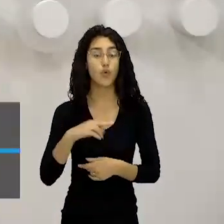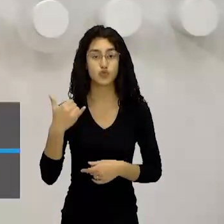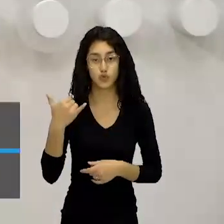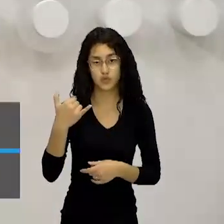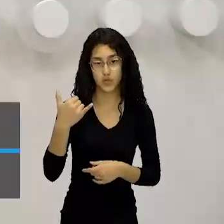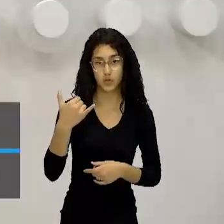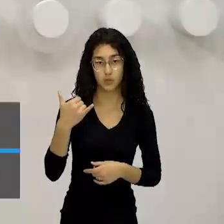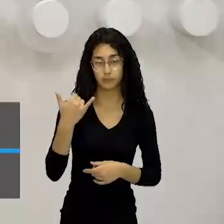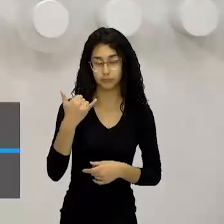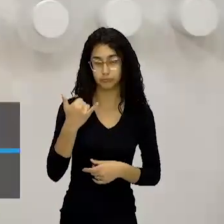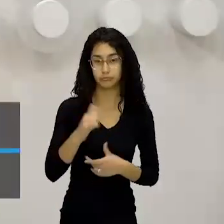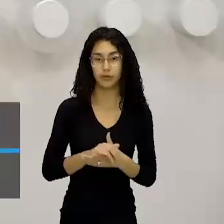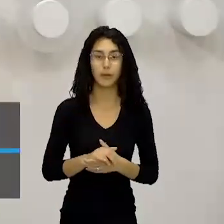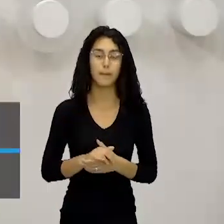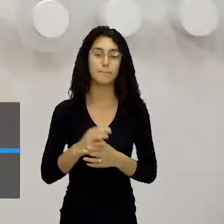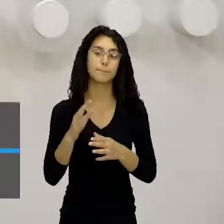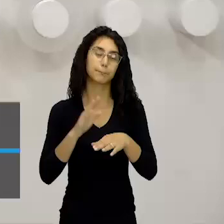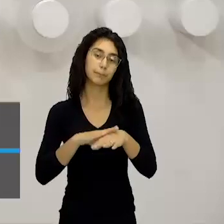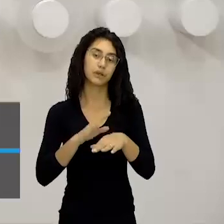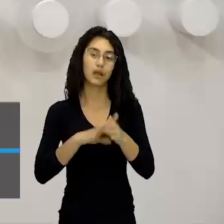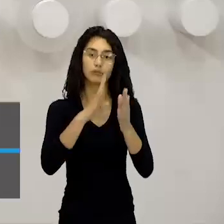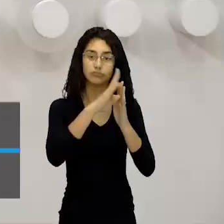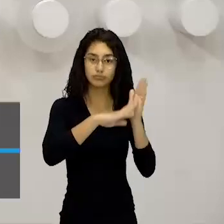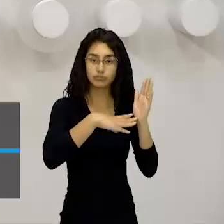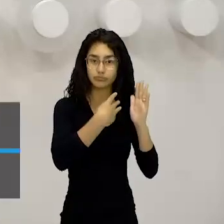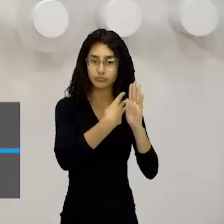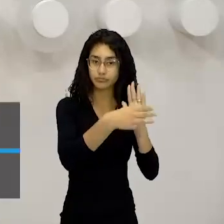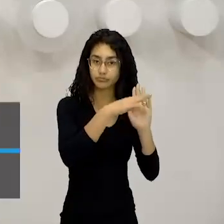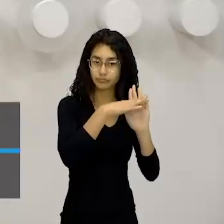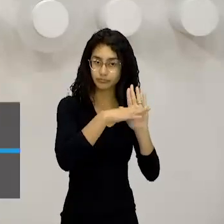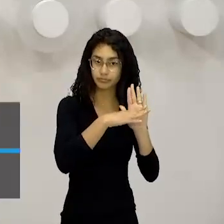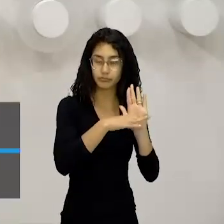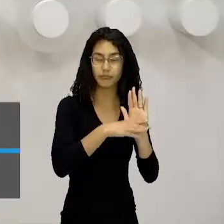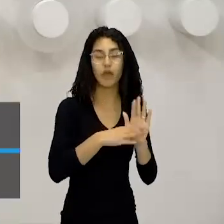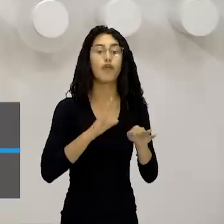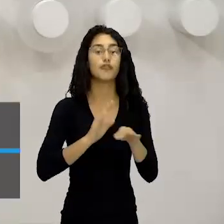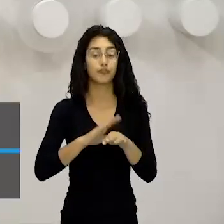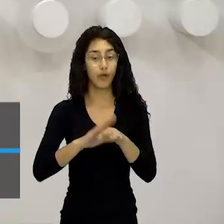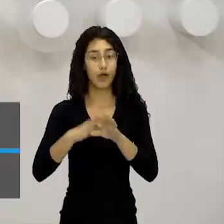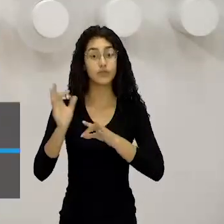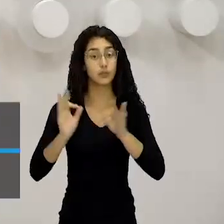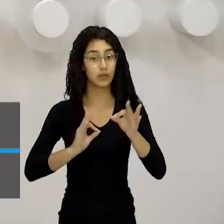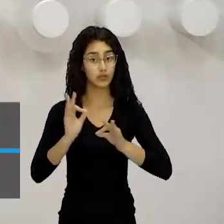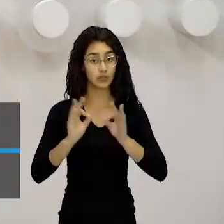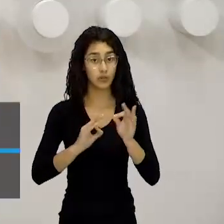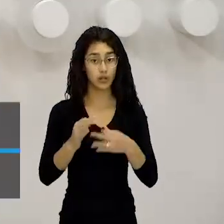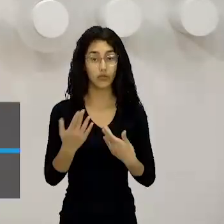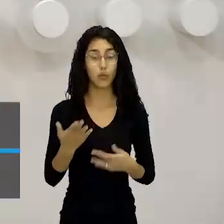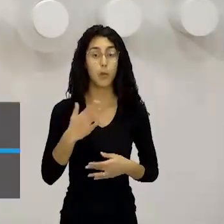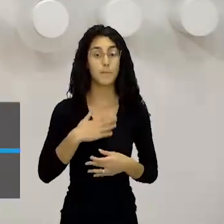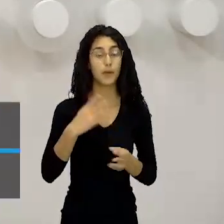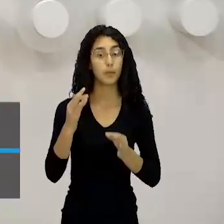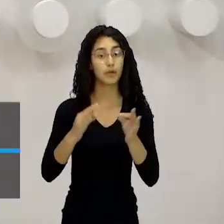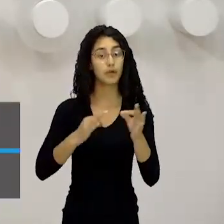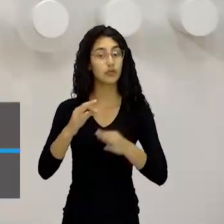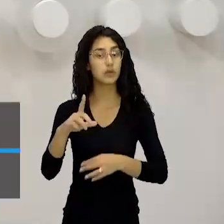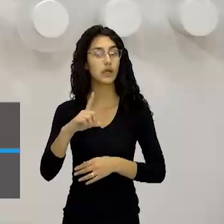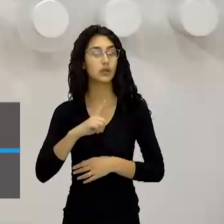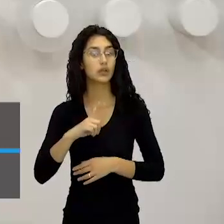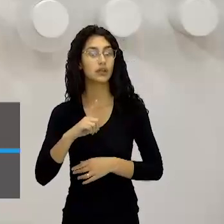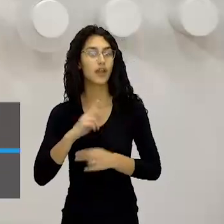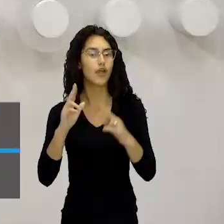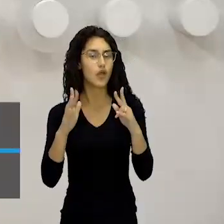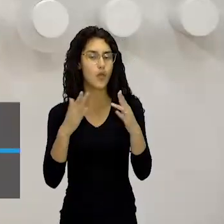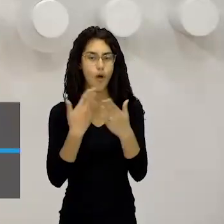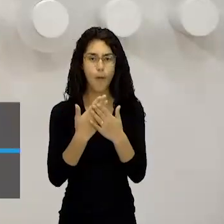né, para poder estar organizando a agenda. E eu faço um planejamento. E o planejamento, ele tem a ver com essa aula